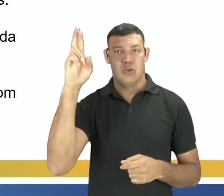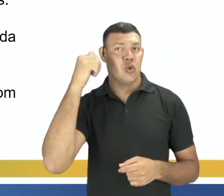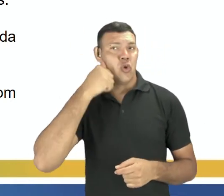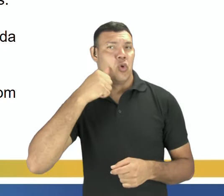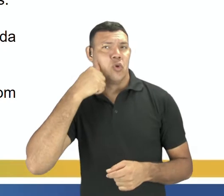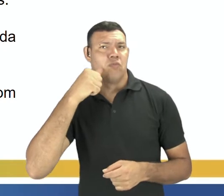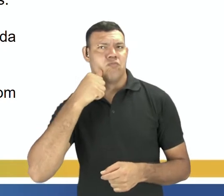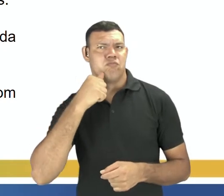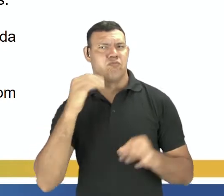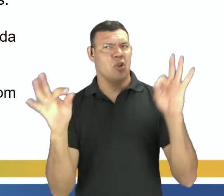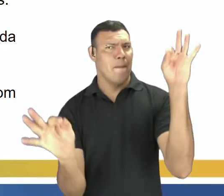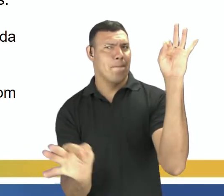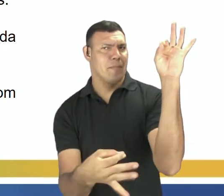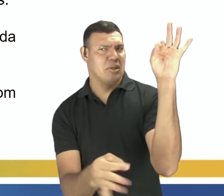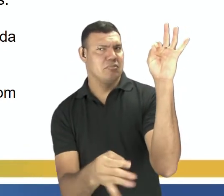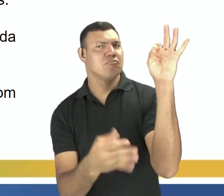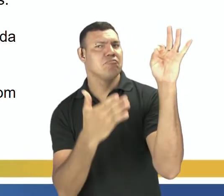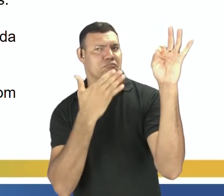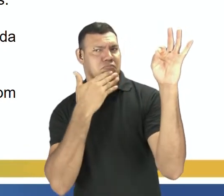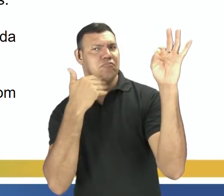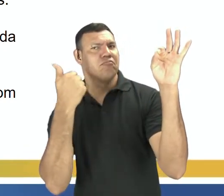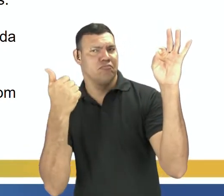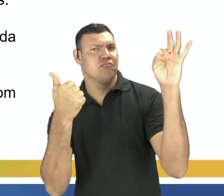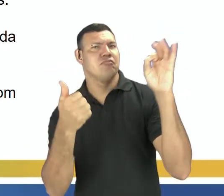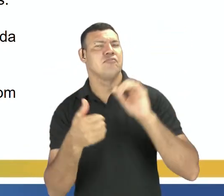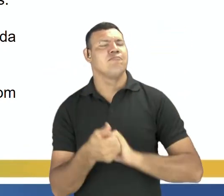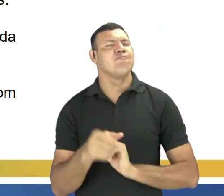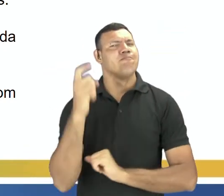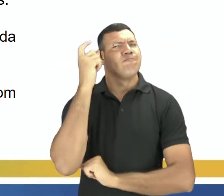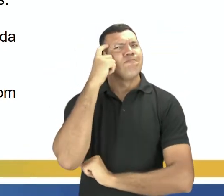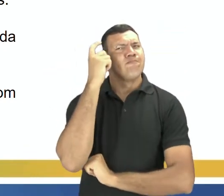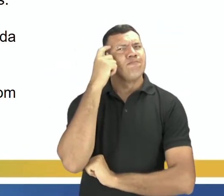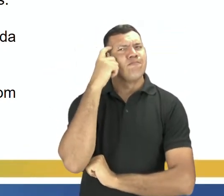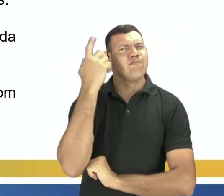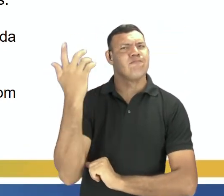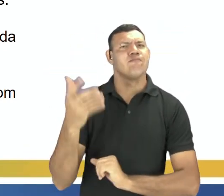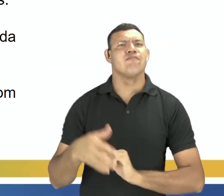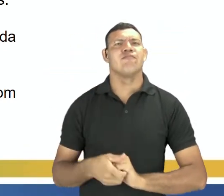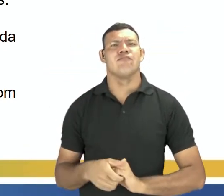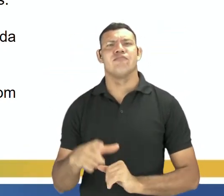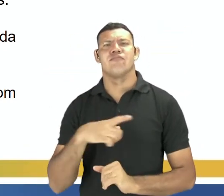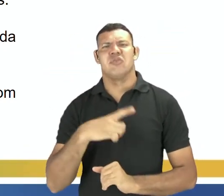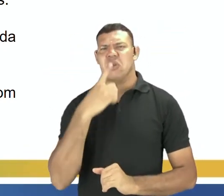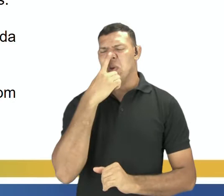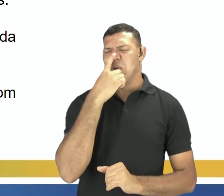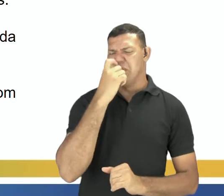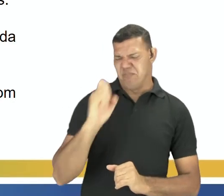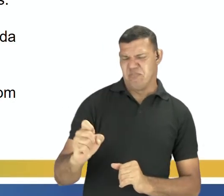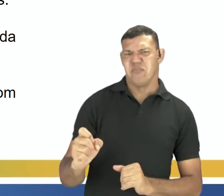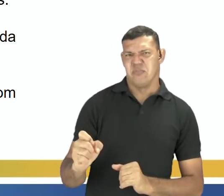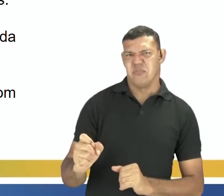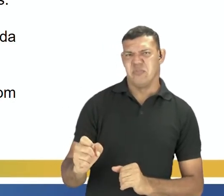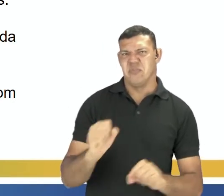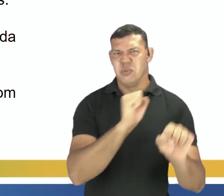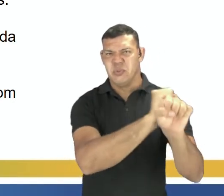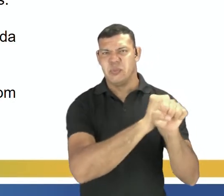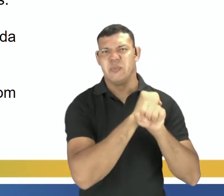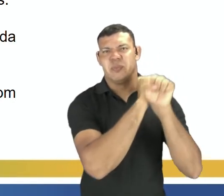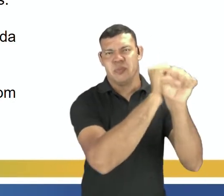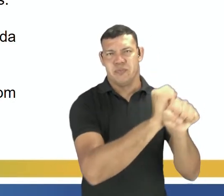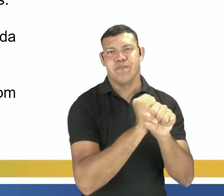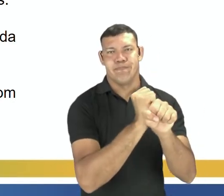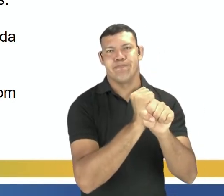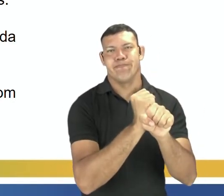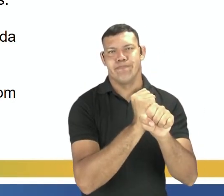acham? Pensem aí um pouquinho. Será que é essa? Vamos pensar um pouquinho? Quando nós temos rejeição aos criados por parte da